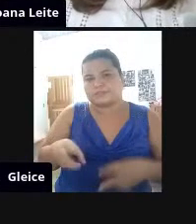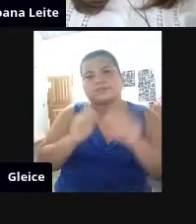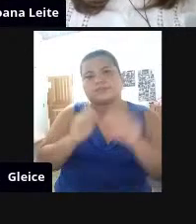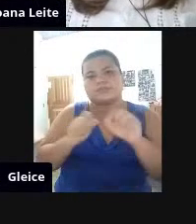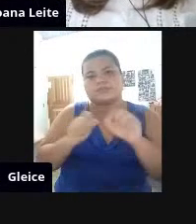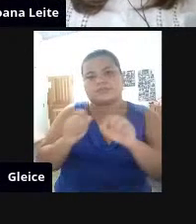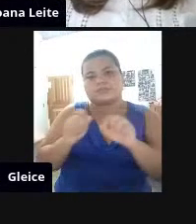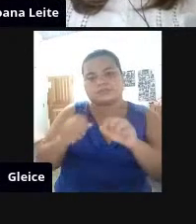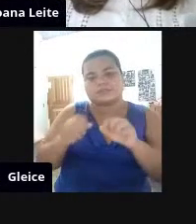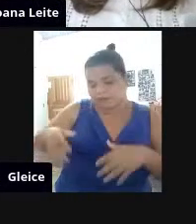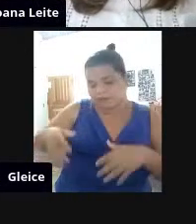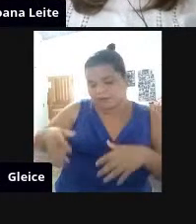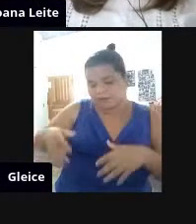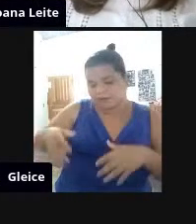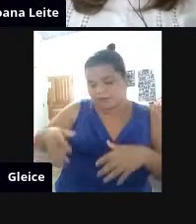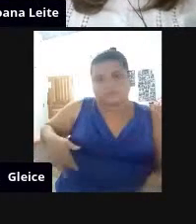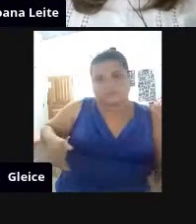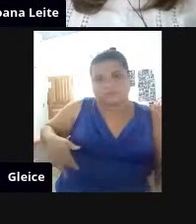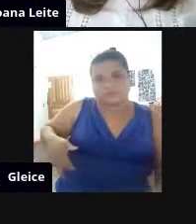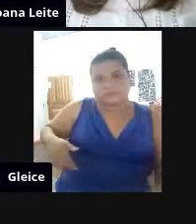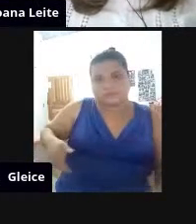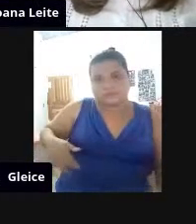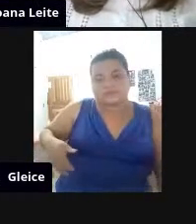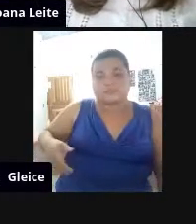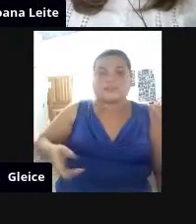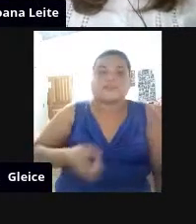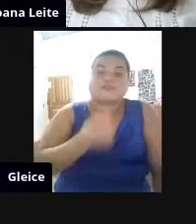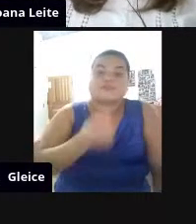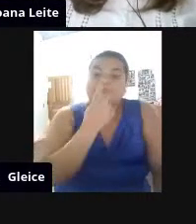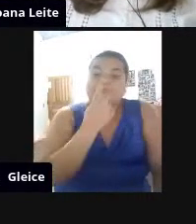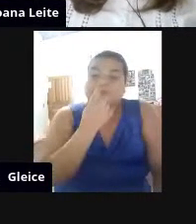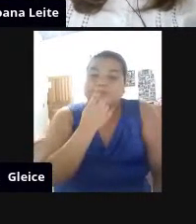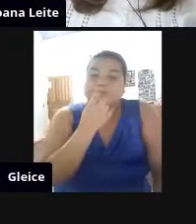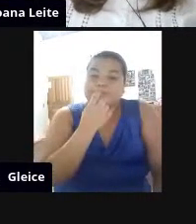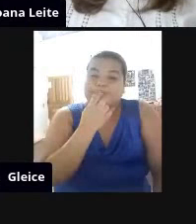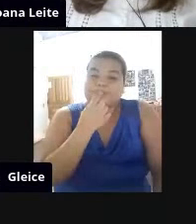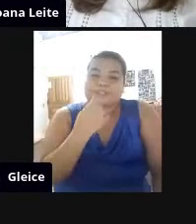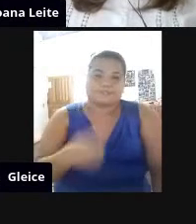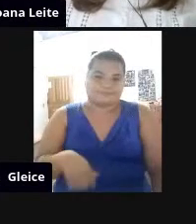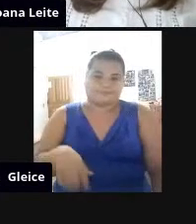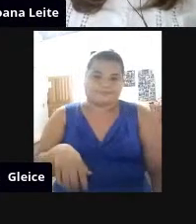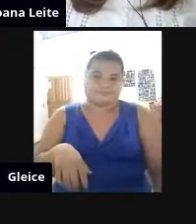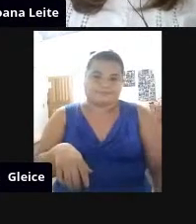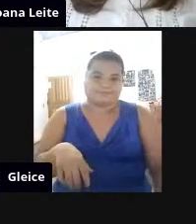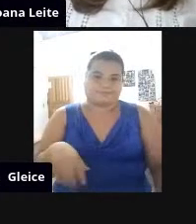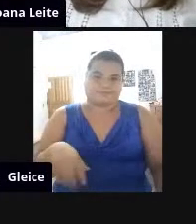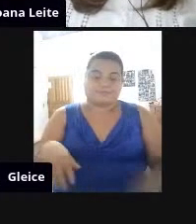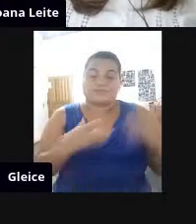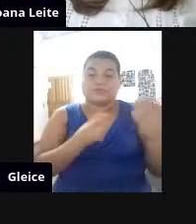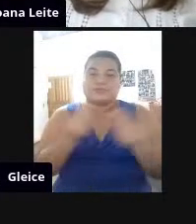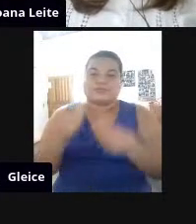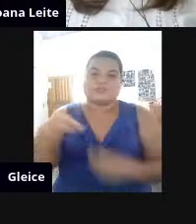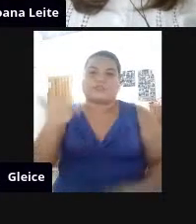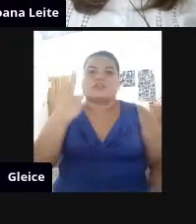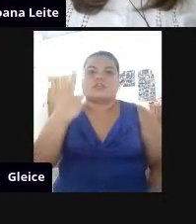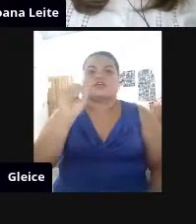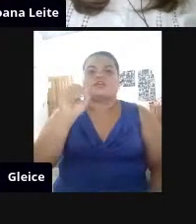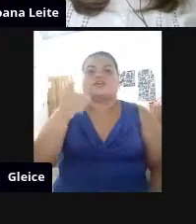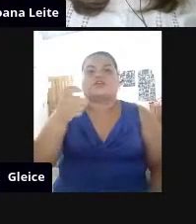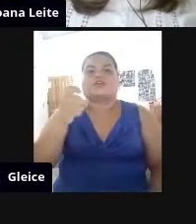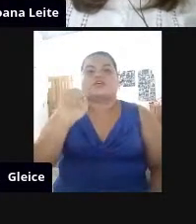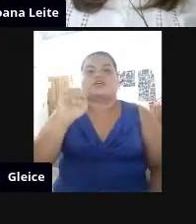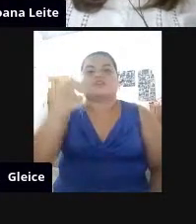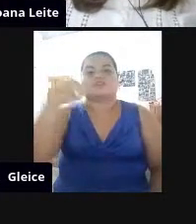intestino permeável, quanto mais permeável, mais toxinas vão internalizar. Então, a gente tem toxinas provenientes